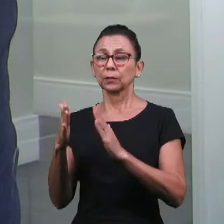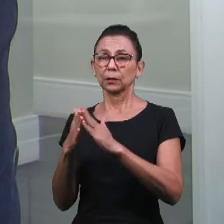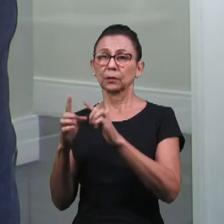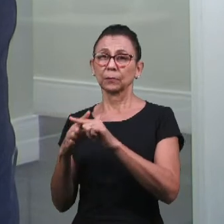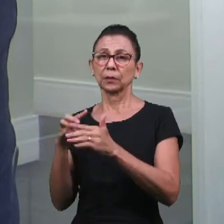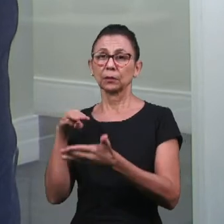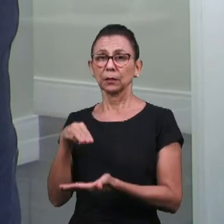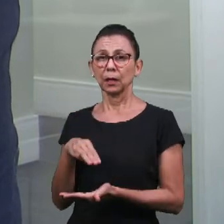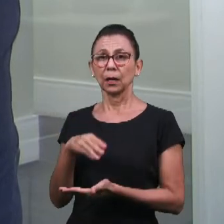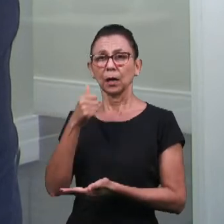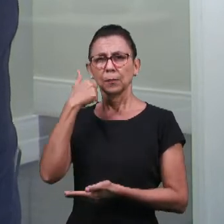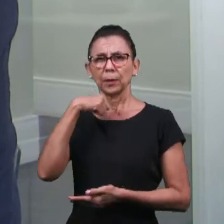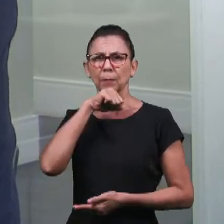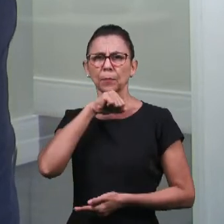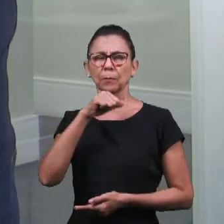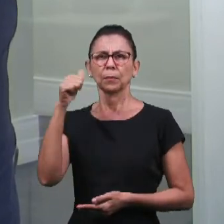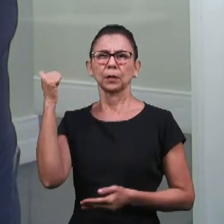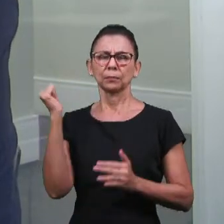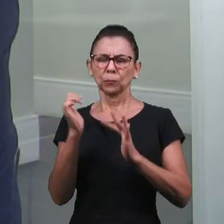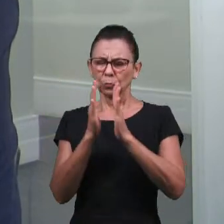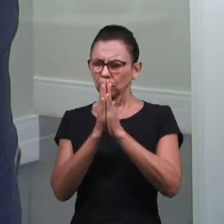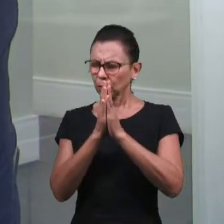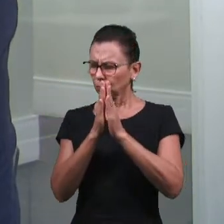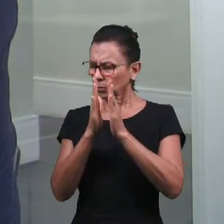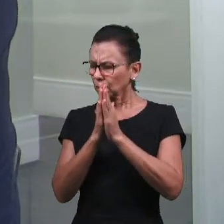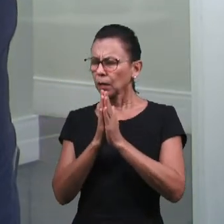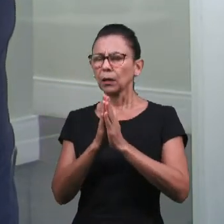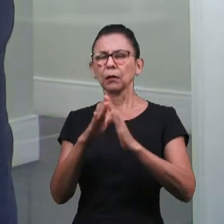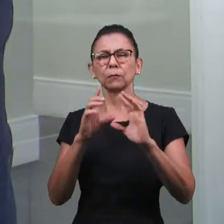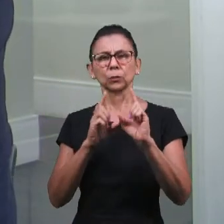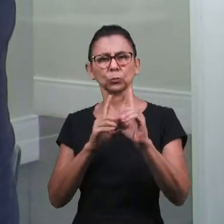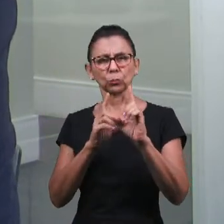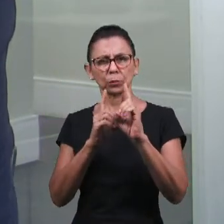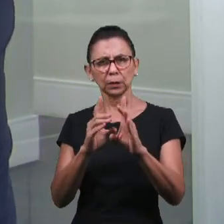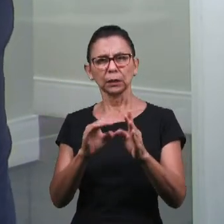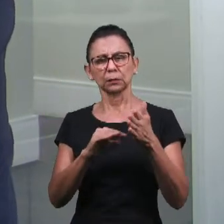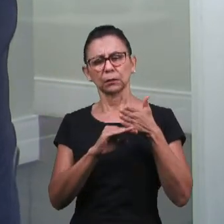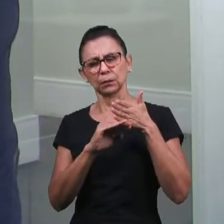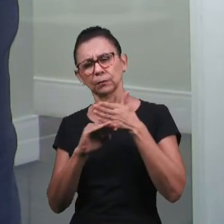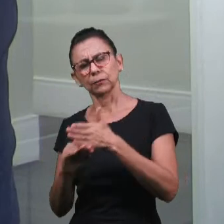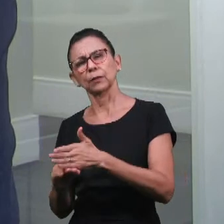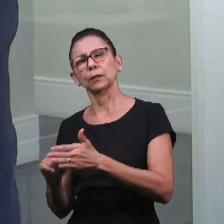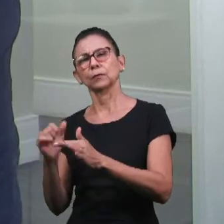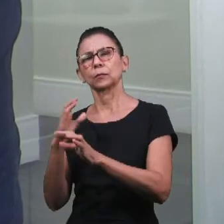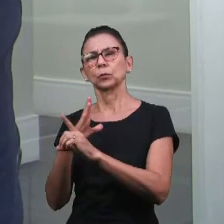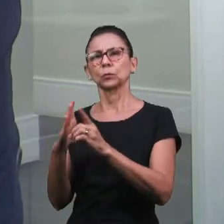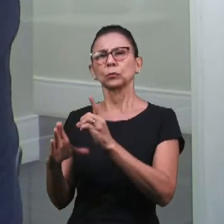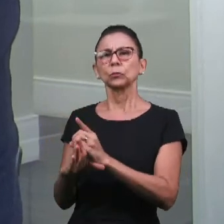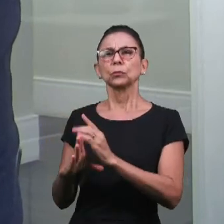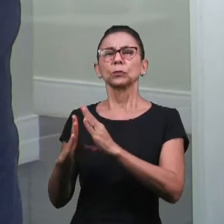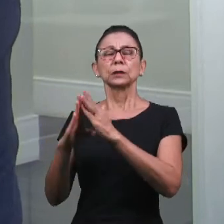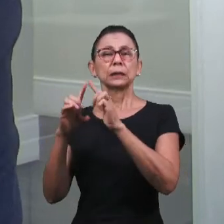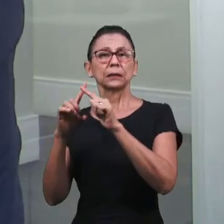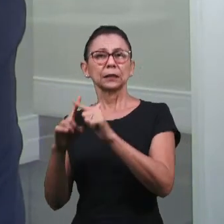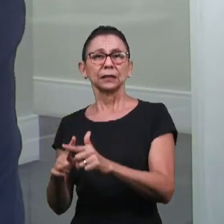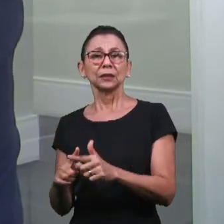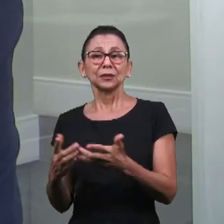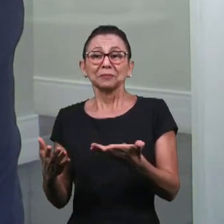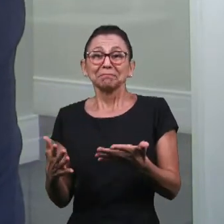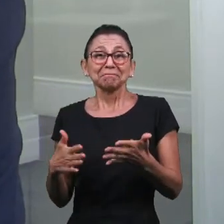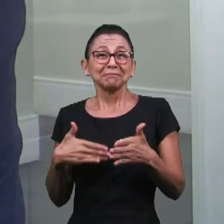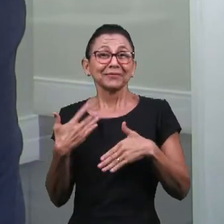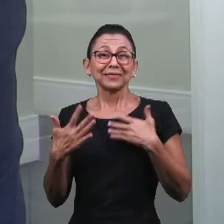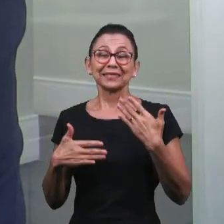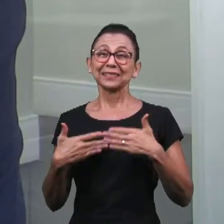na doutrina, na oração, na igreja, nos cultos, de forma que assim eu tenho uma alegria muito